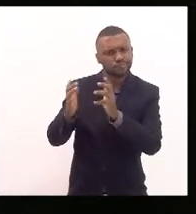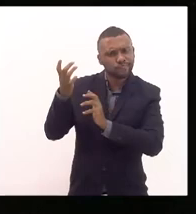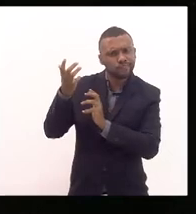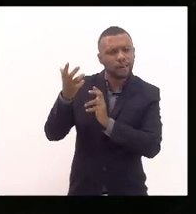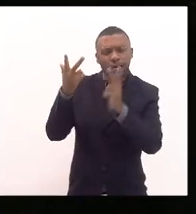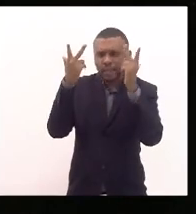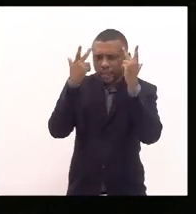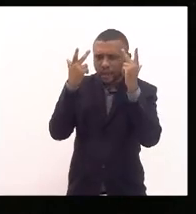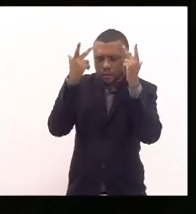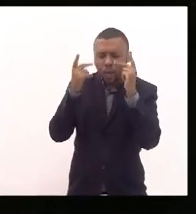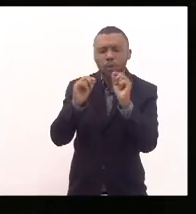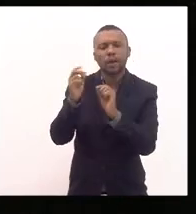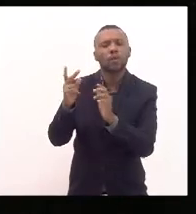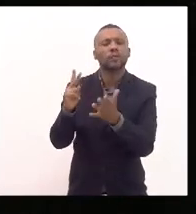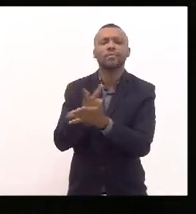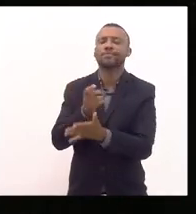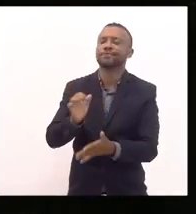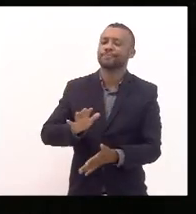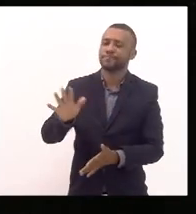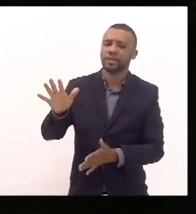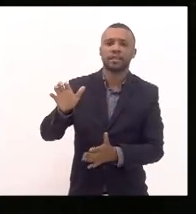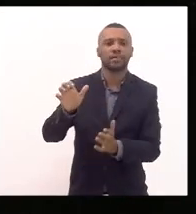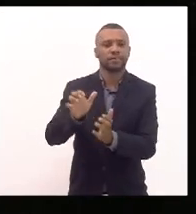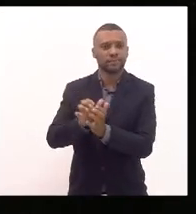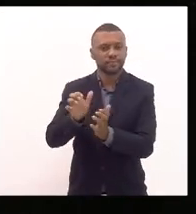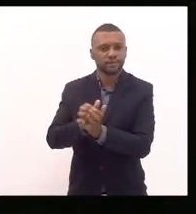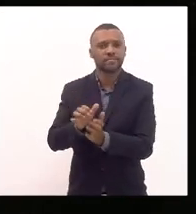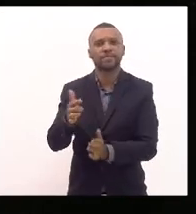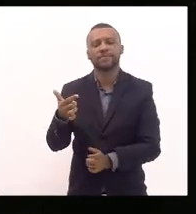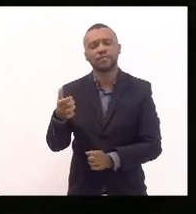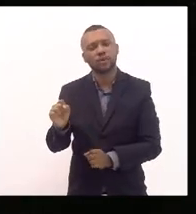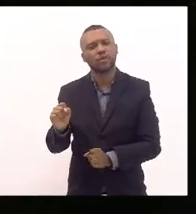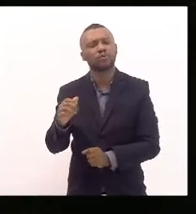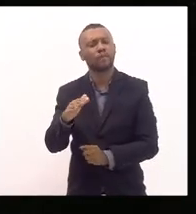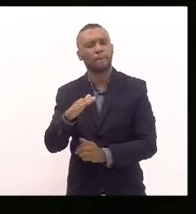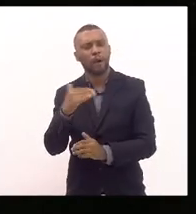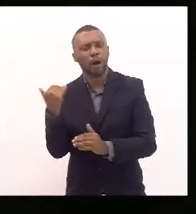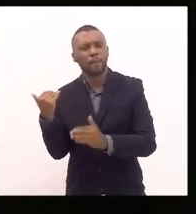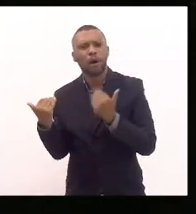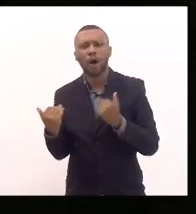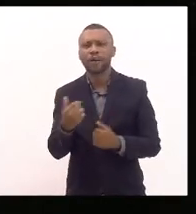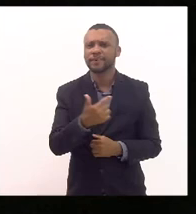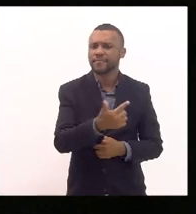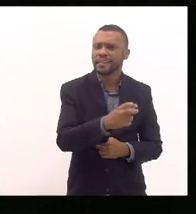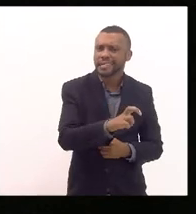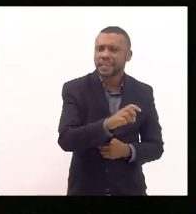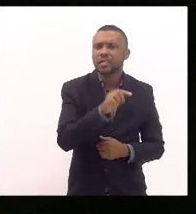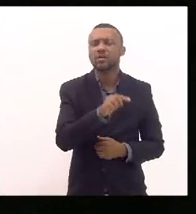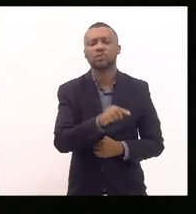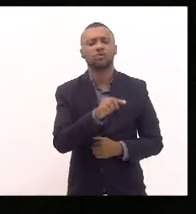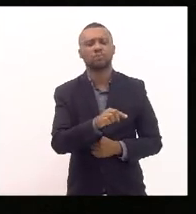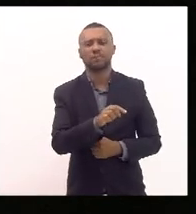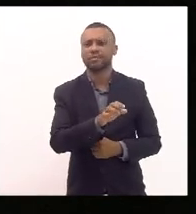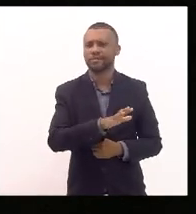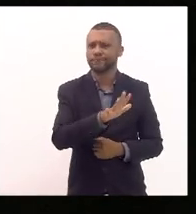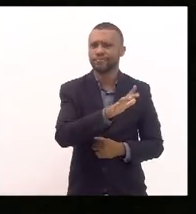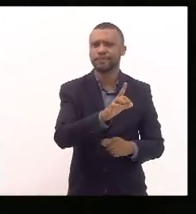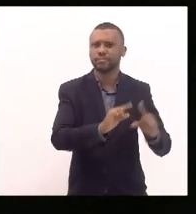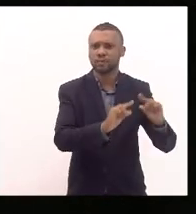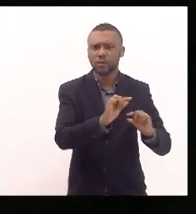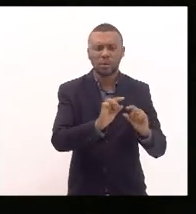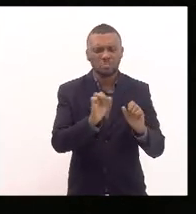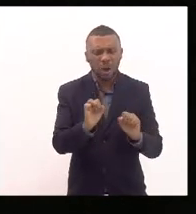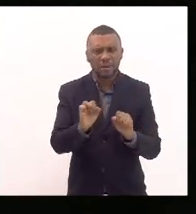chacinas cômodo Jacarezinho 28 mortos 25 mortos a gente não pode naturalizar